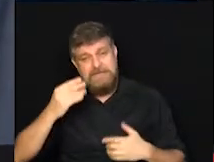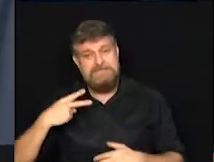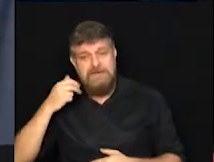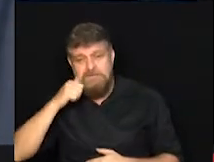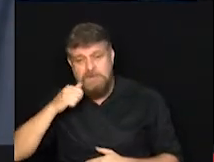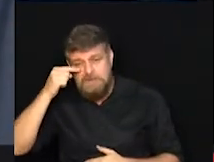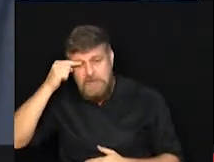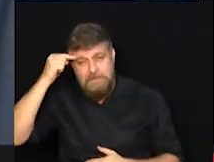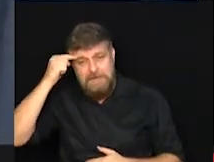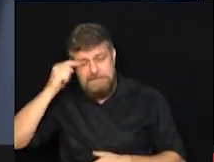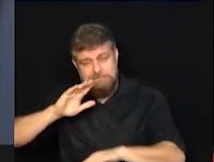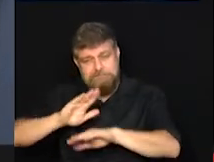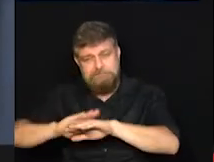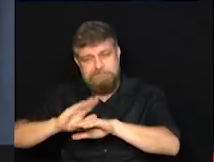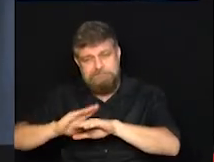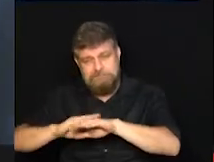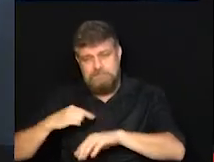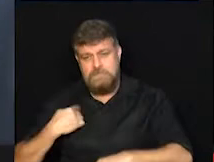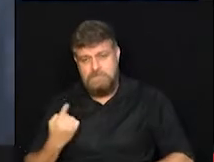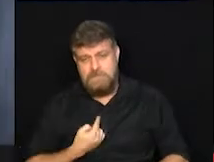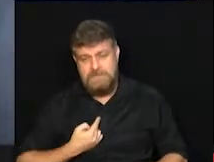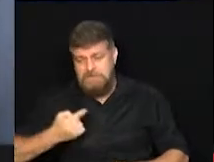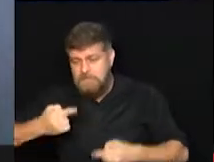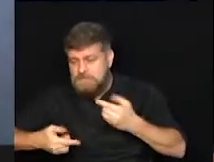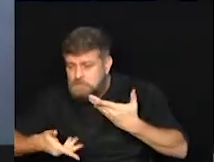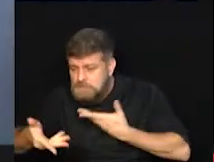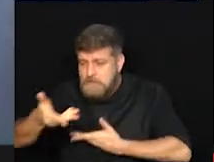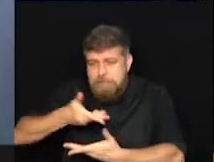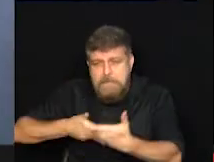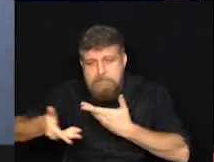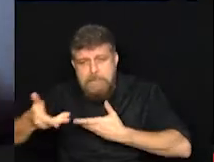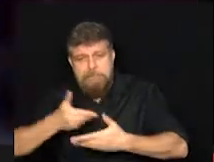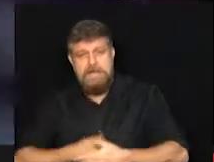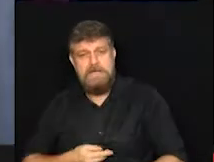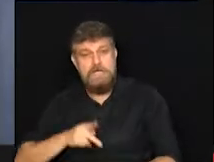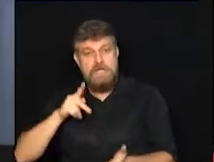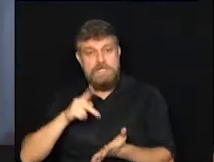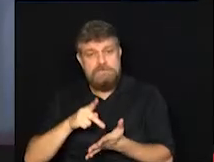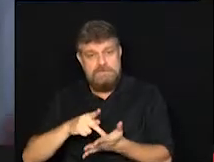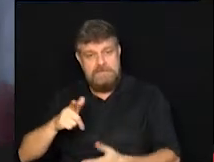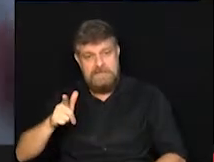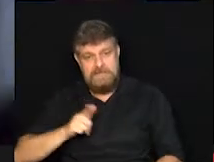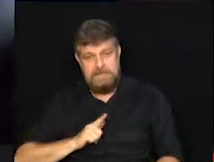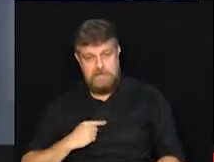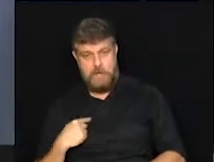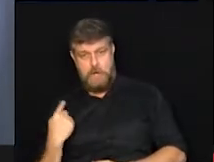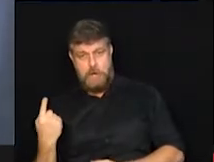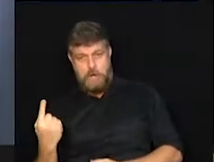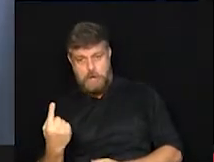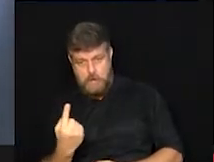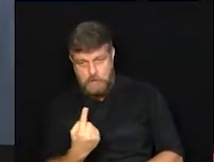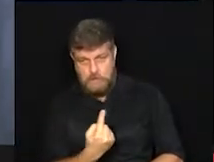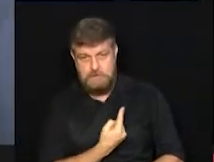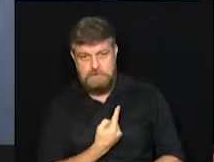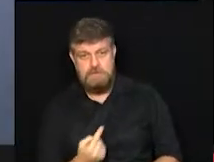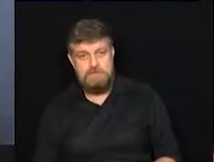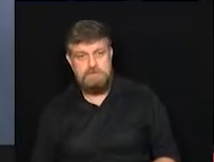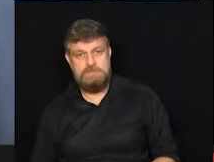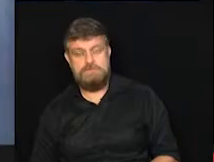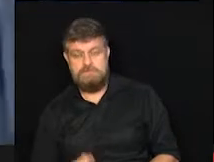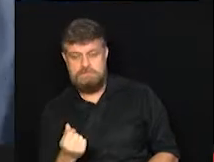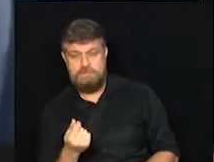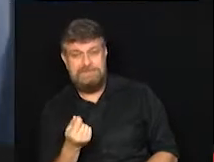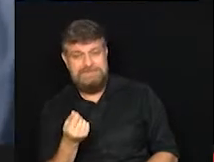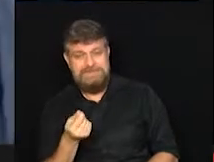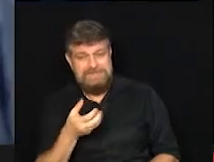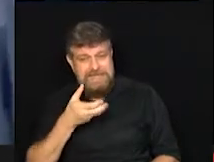essa iniciativa e estarmos aqui para discutirmos e, de fato, termos a lei reformada e o fundo